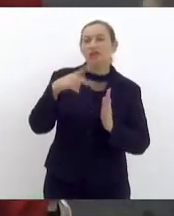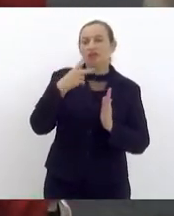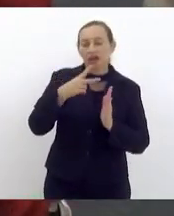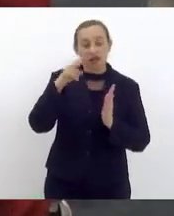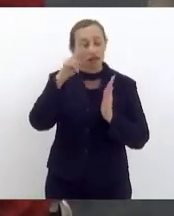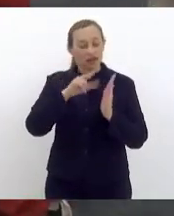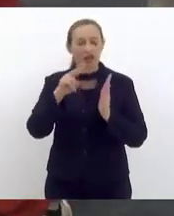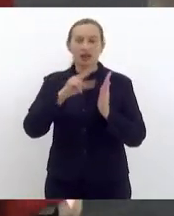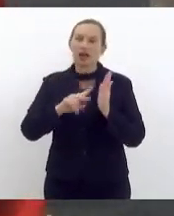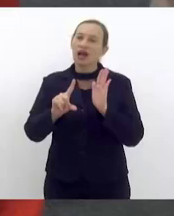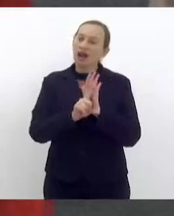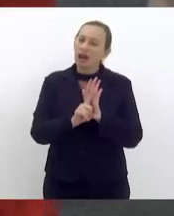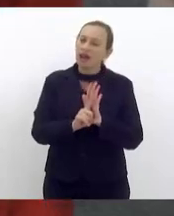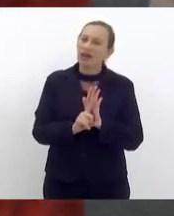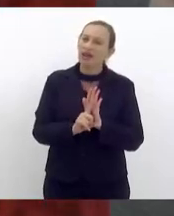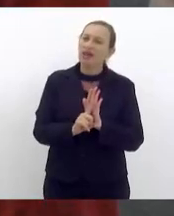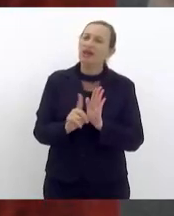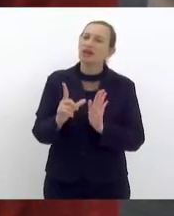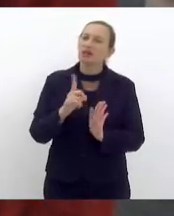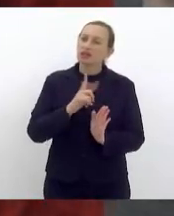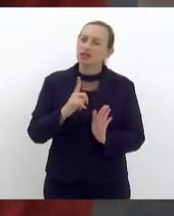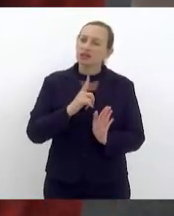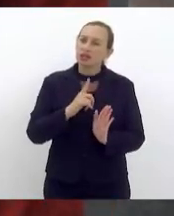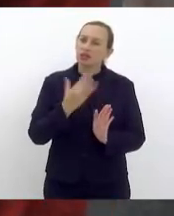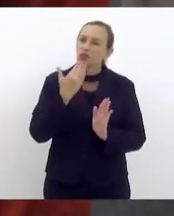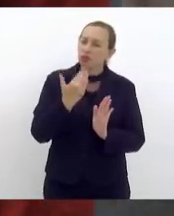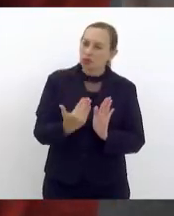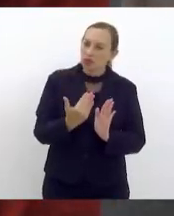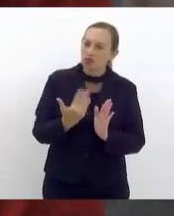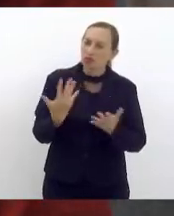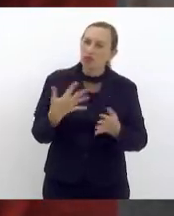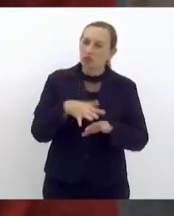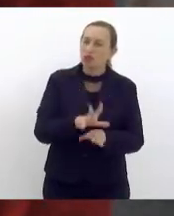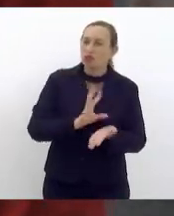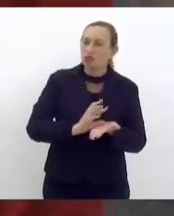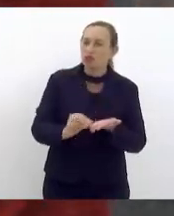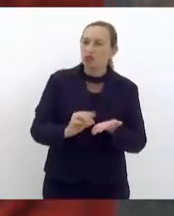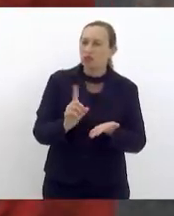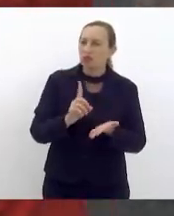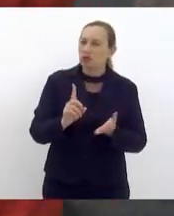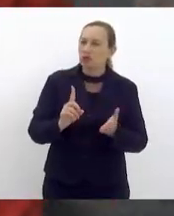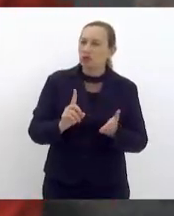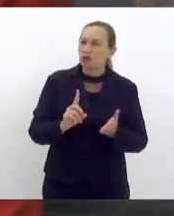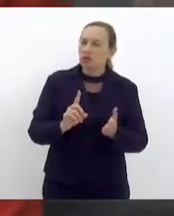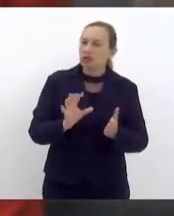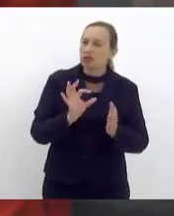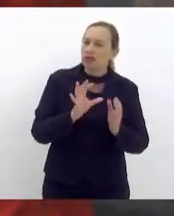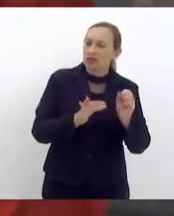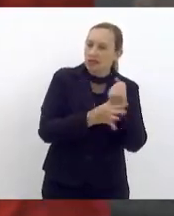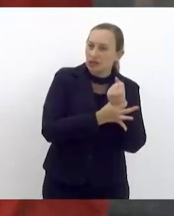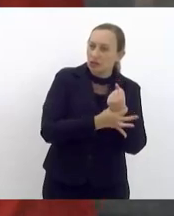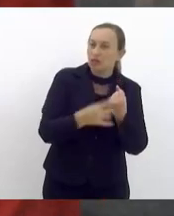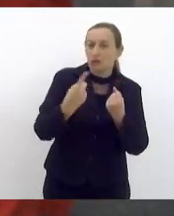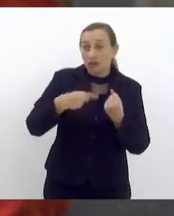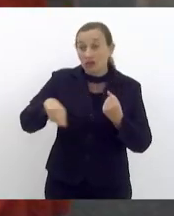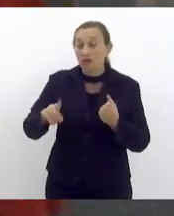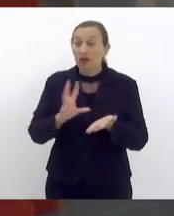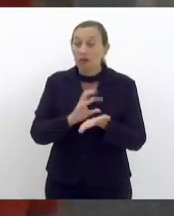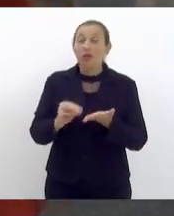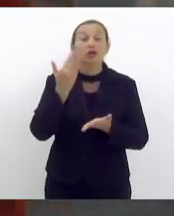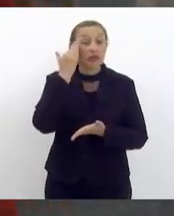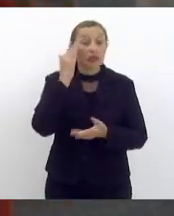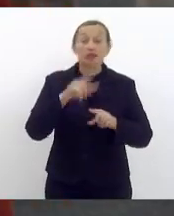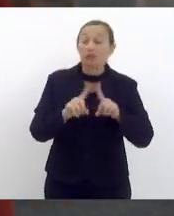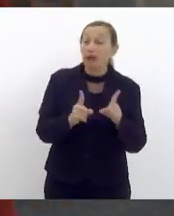lei que foi que teve a solicitação de inclusão de pauta não garante que vá a pauta isso eu